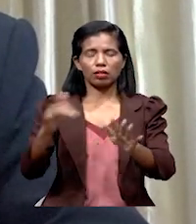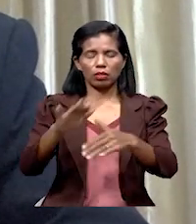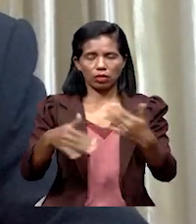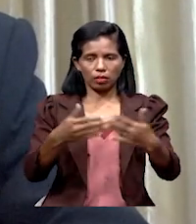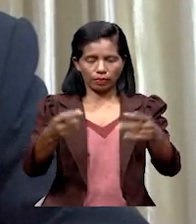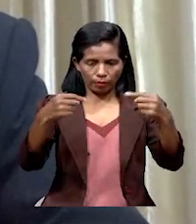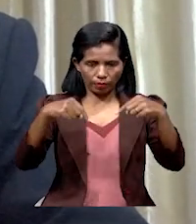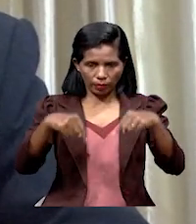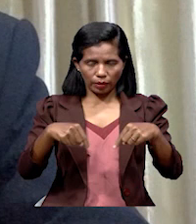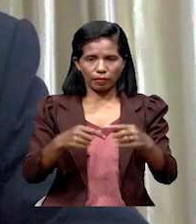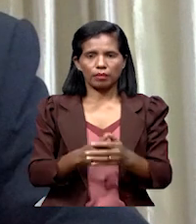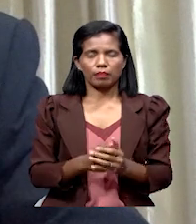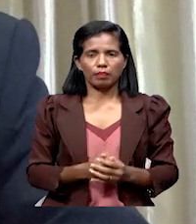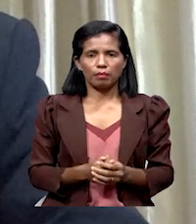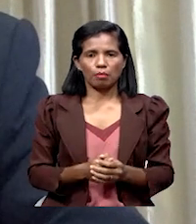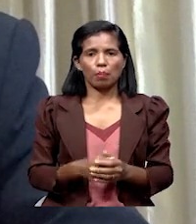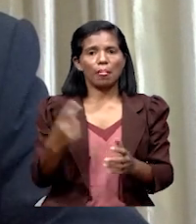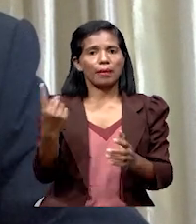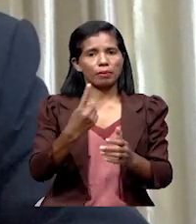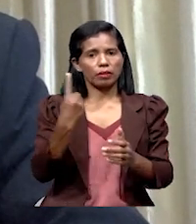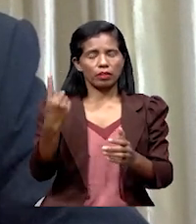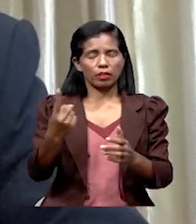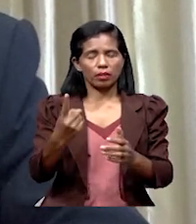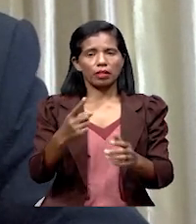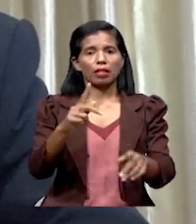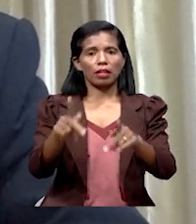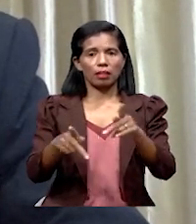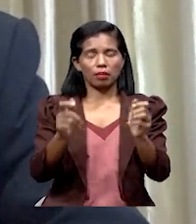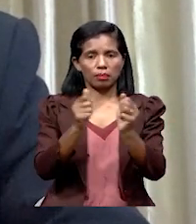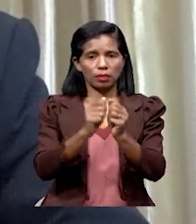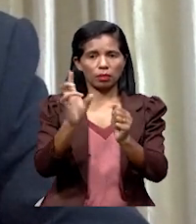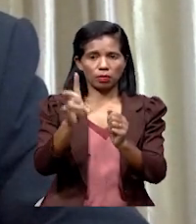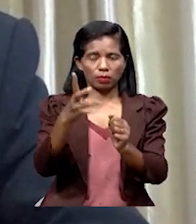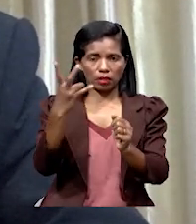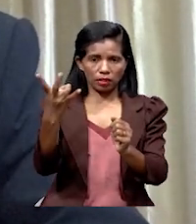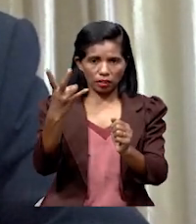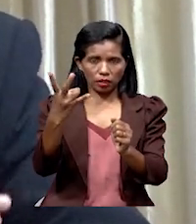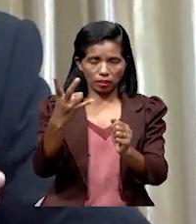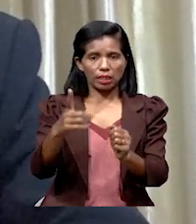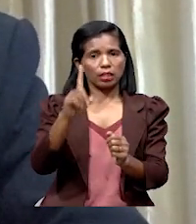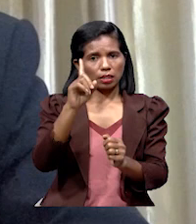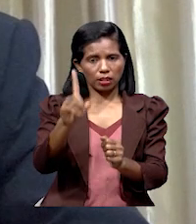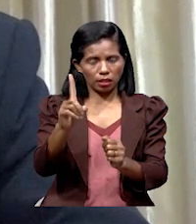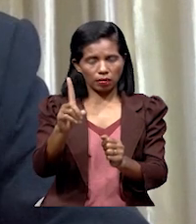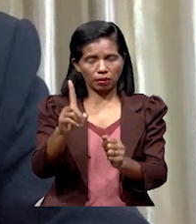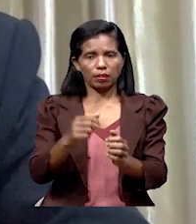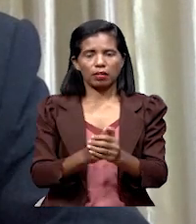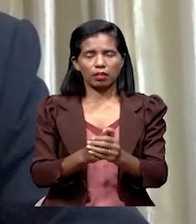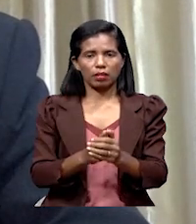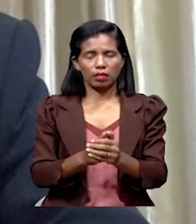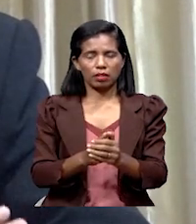completo hotu so que entre sira ne ia ida maka nia